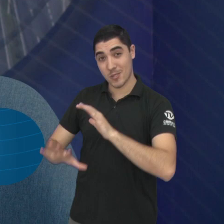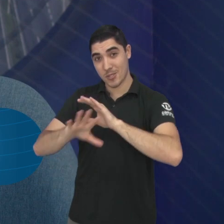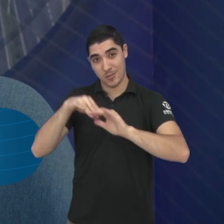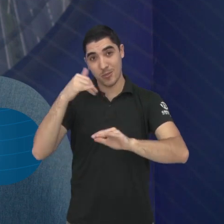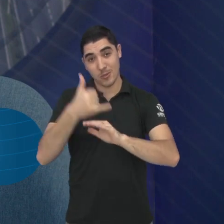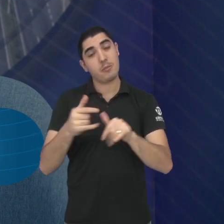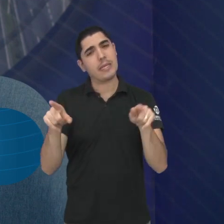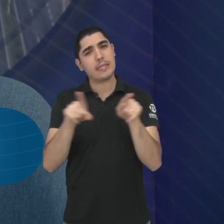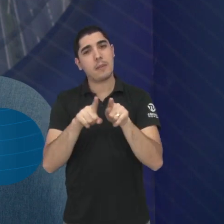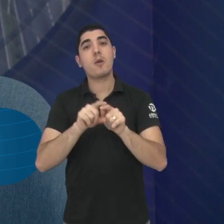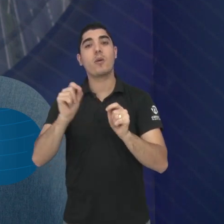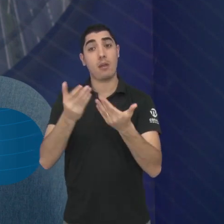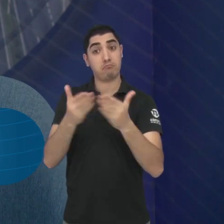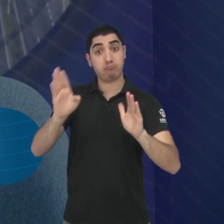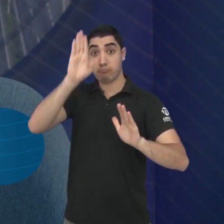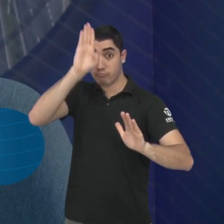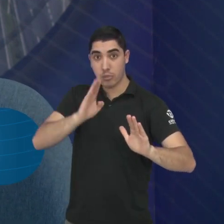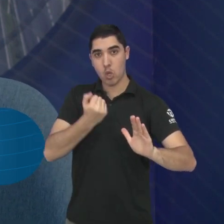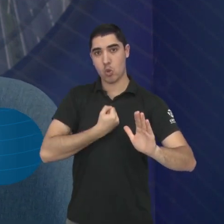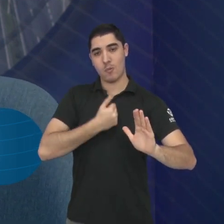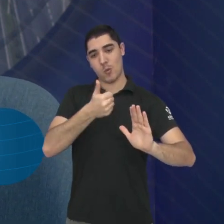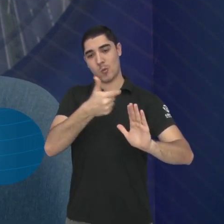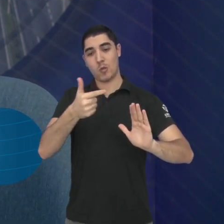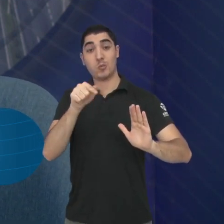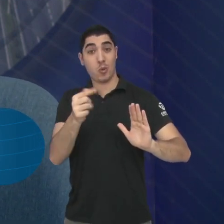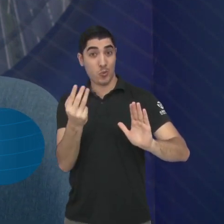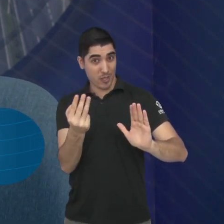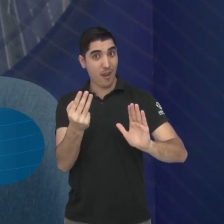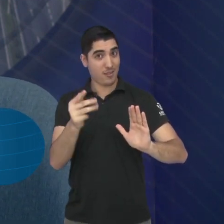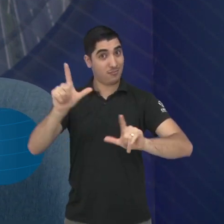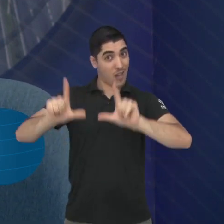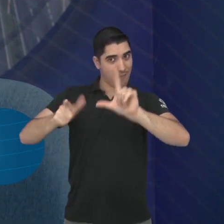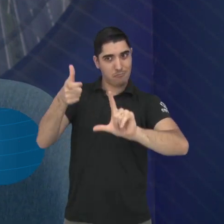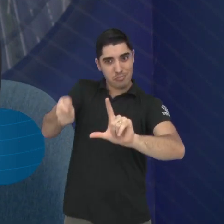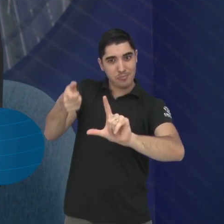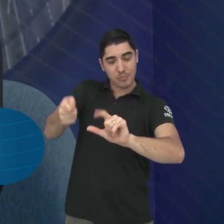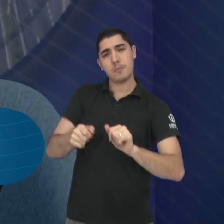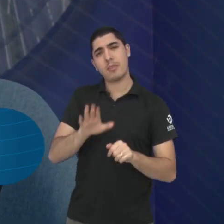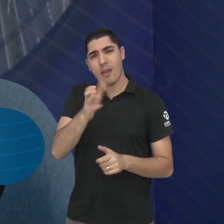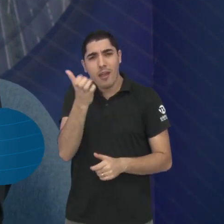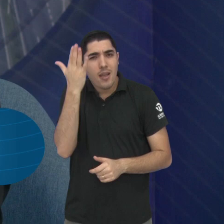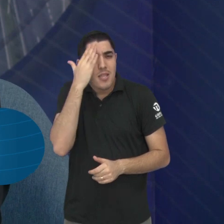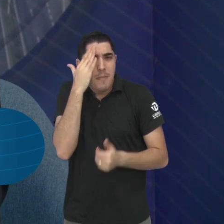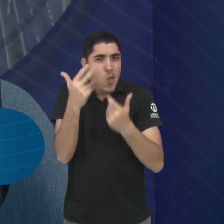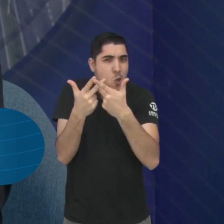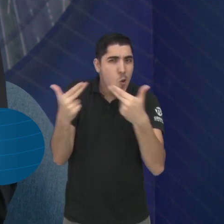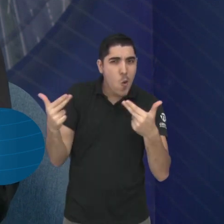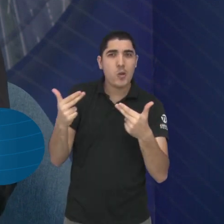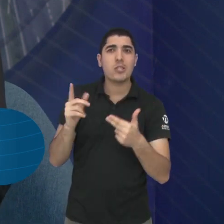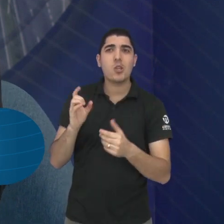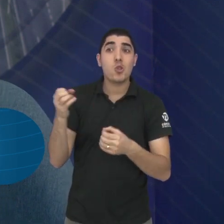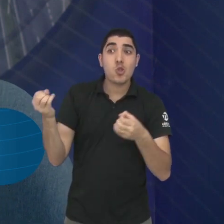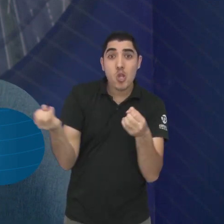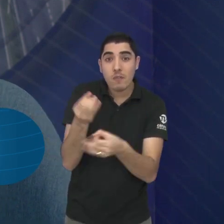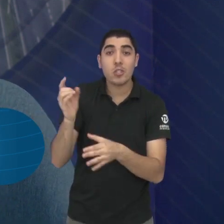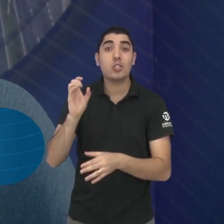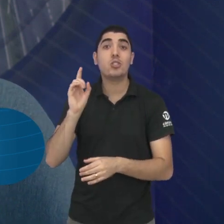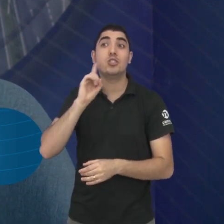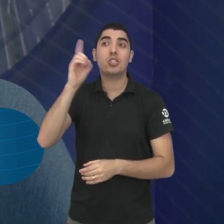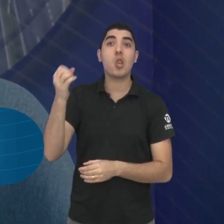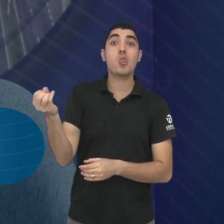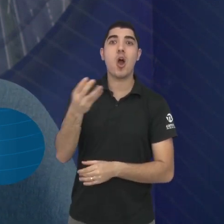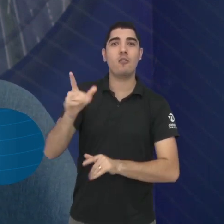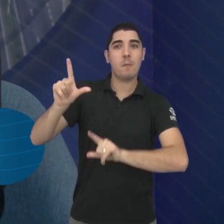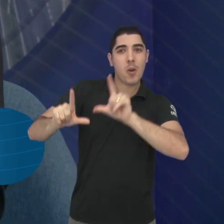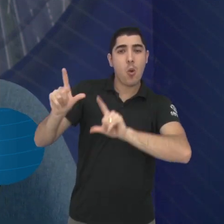youtube.com/câmara-sjc e também pelo canal aberto 12.3. E se você quiser saber as novidades da TV, as datas de estreia dos programas e